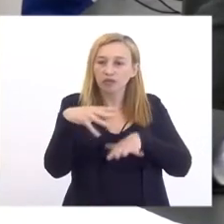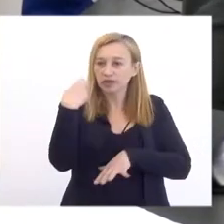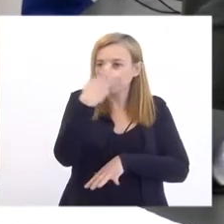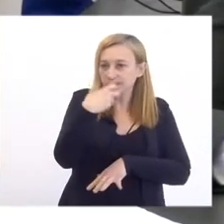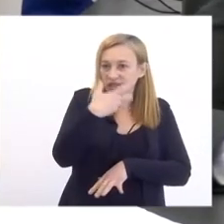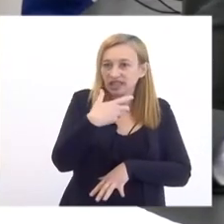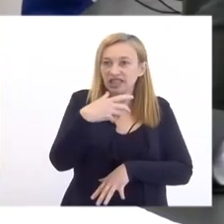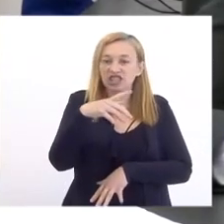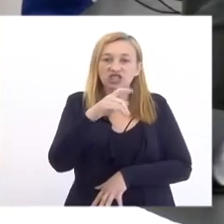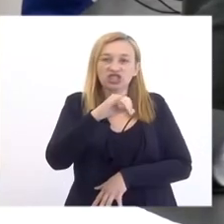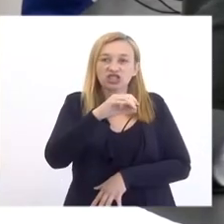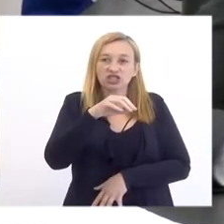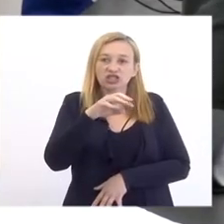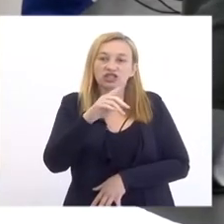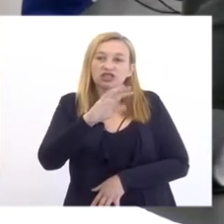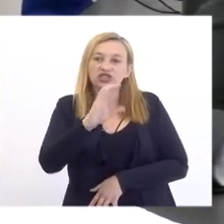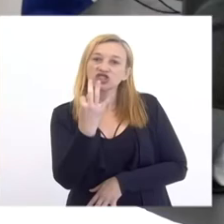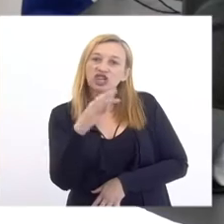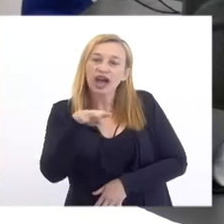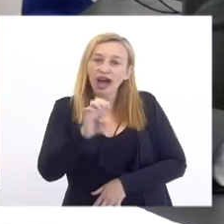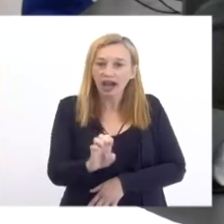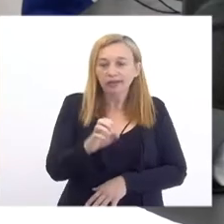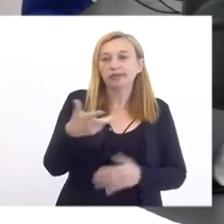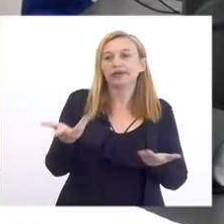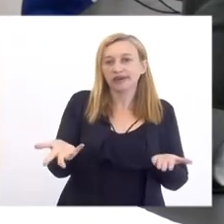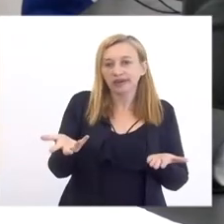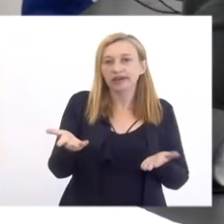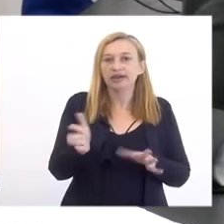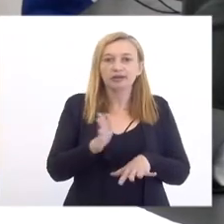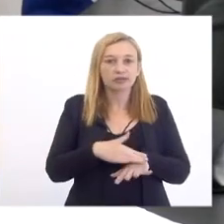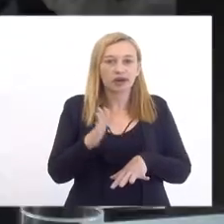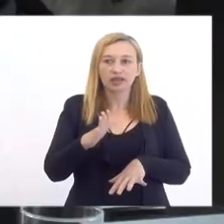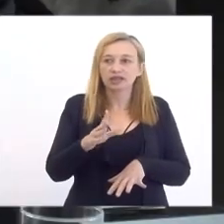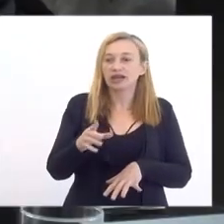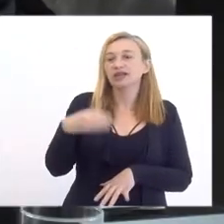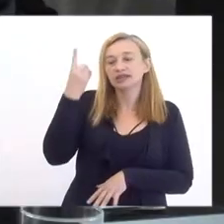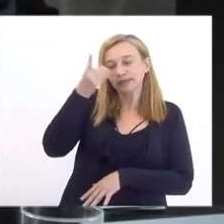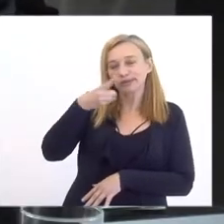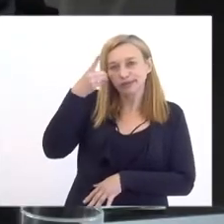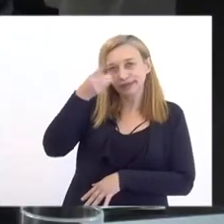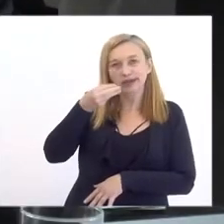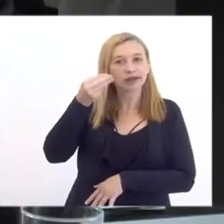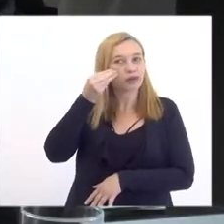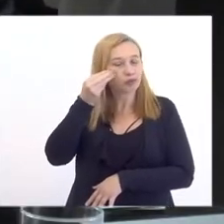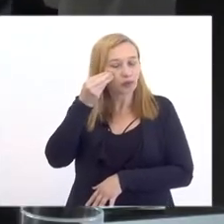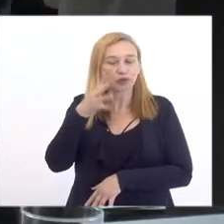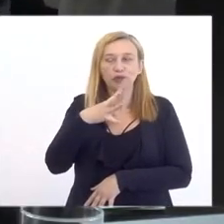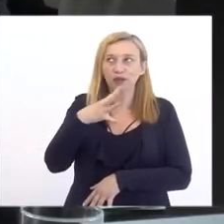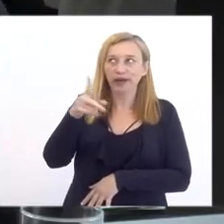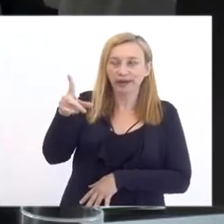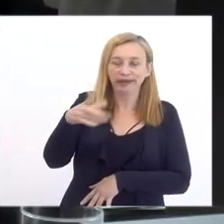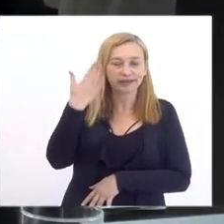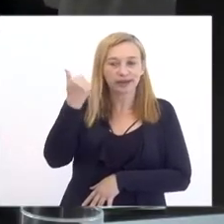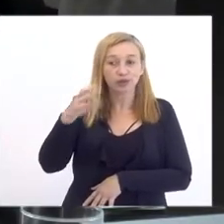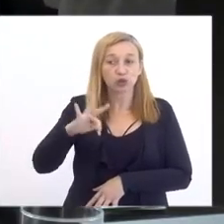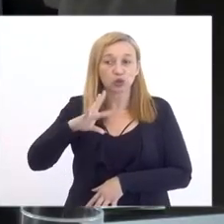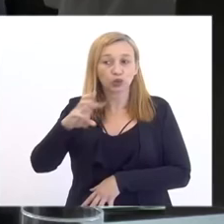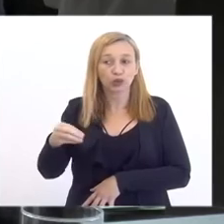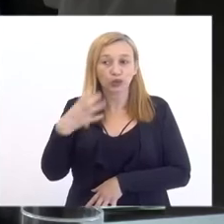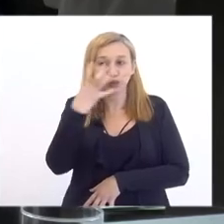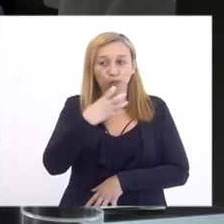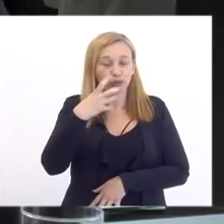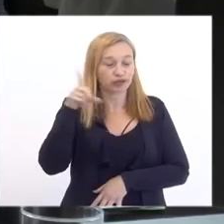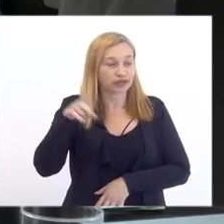outra, é charme, é outra... Essa aqui é... Mas a deputada Mônica Francisco... Deve conhecer. Sabe tudo de música.